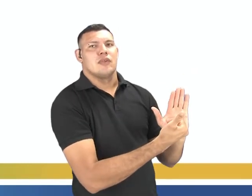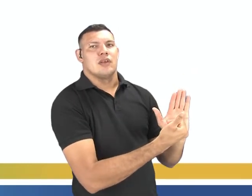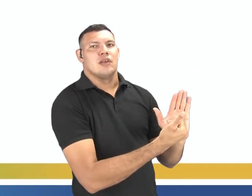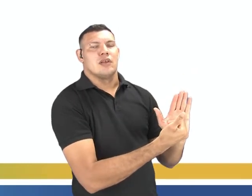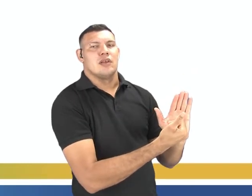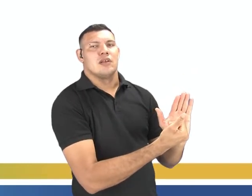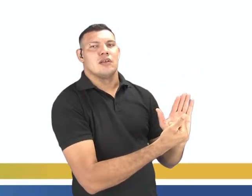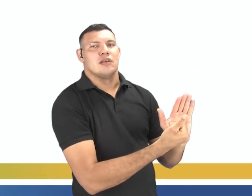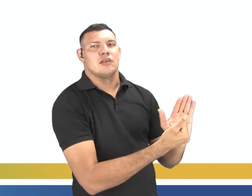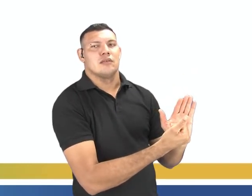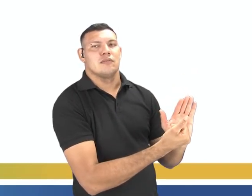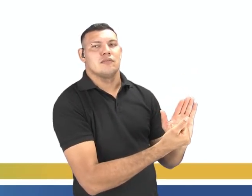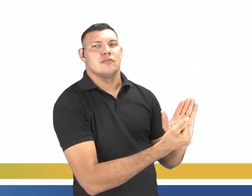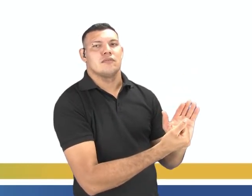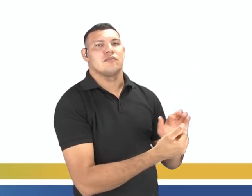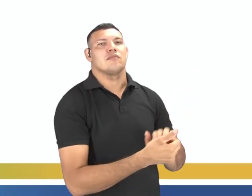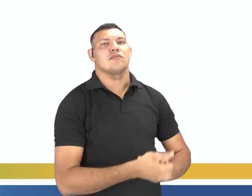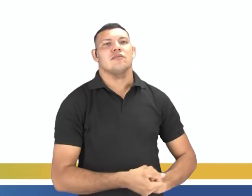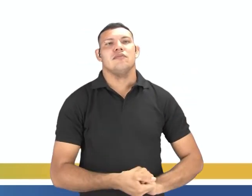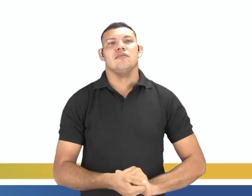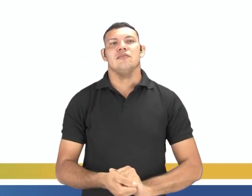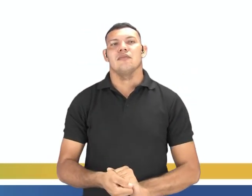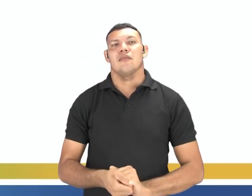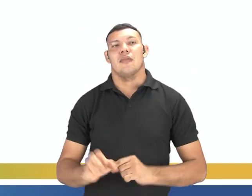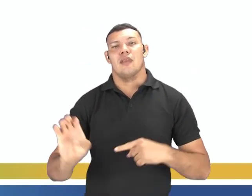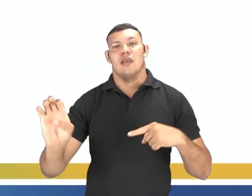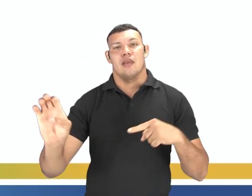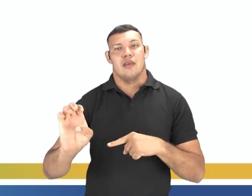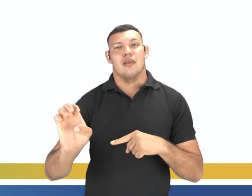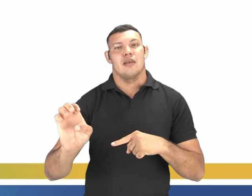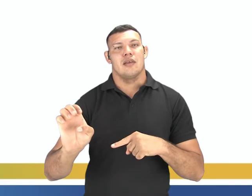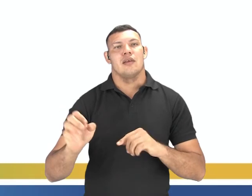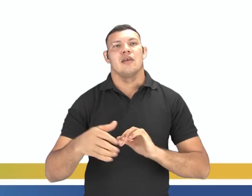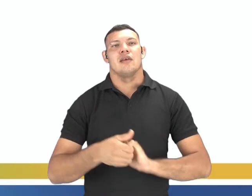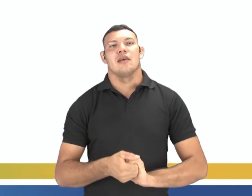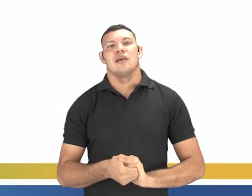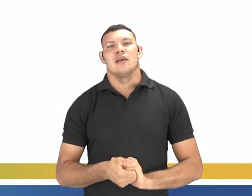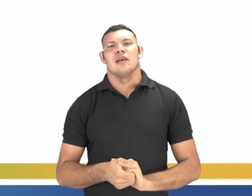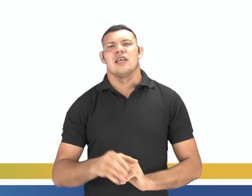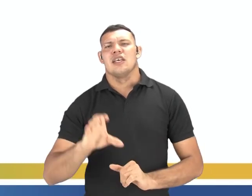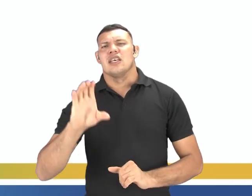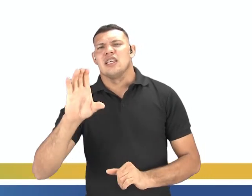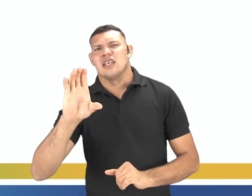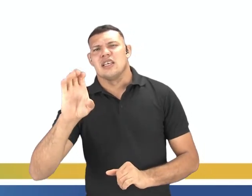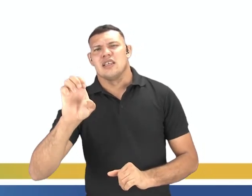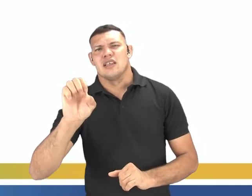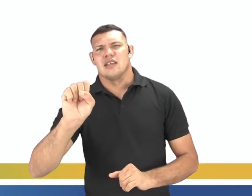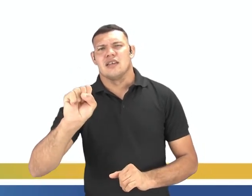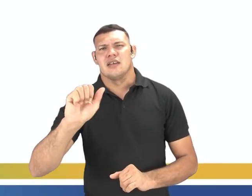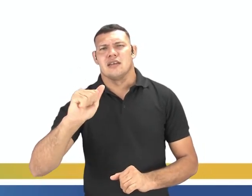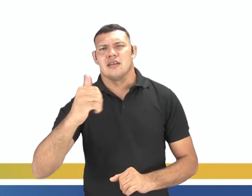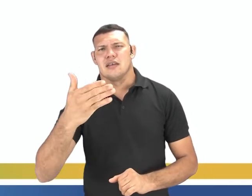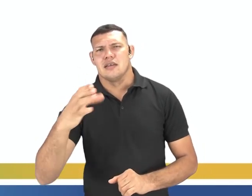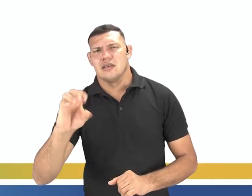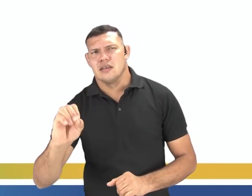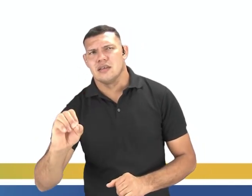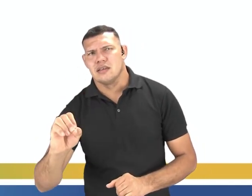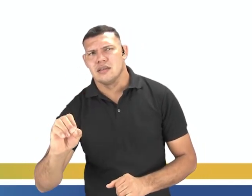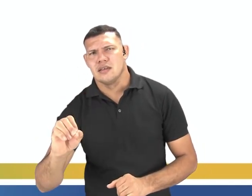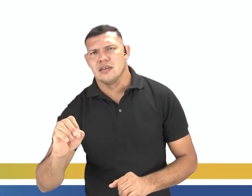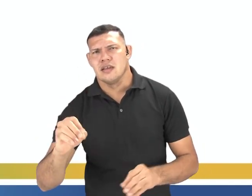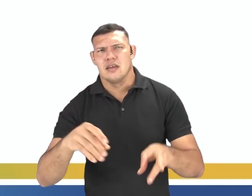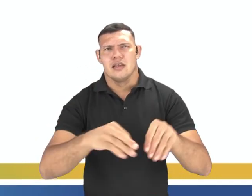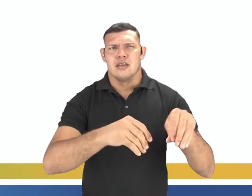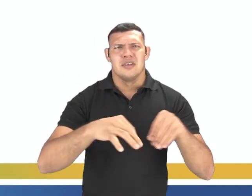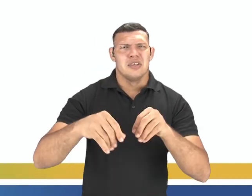Corretíssimo. A cessão de terras compete ao Estado. Esta cessão está escrito corretamente? Foi usada